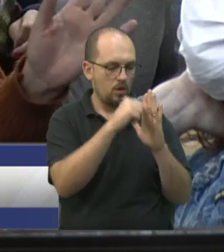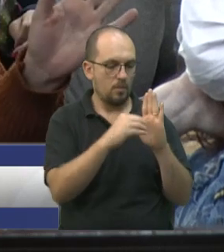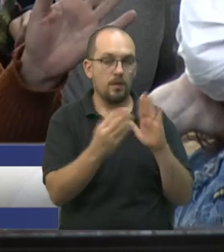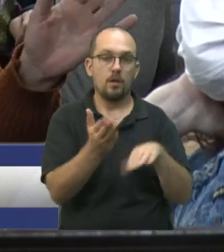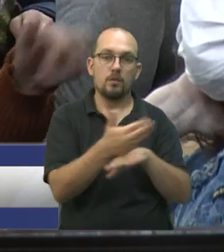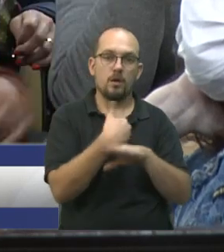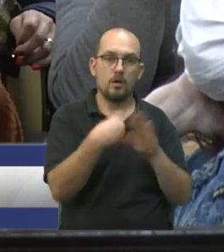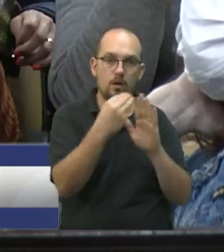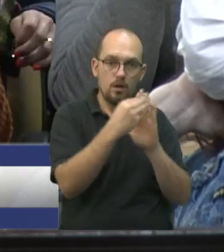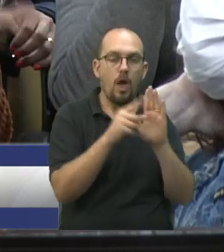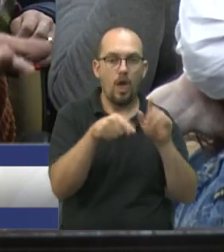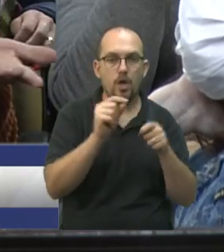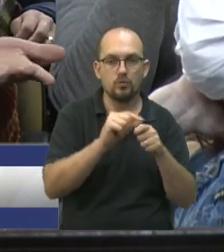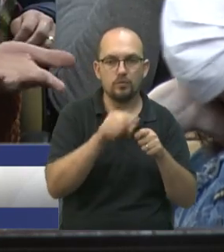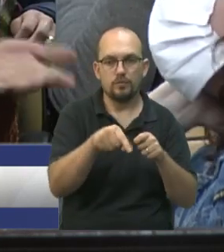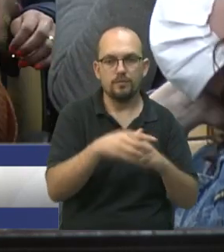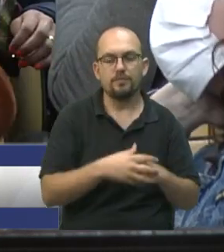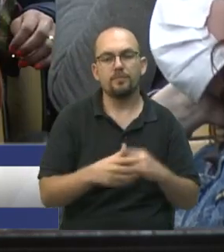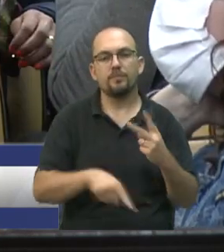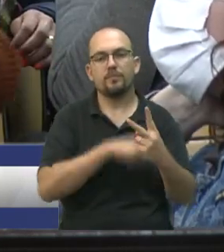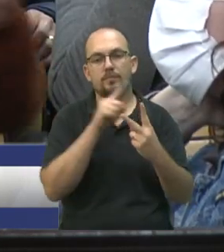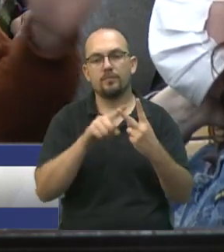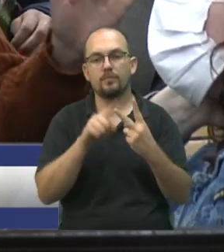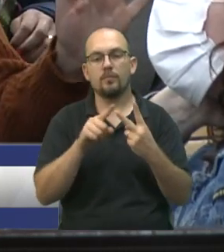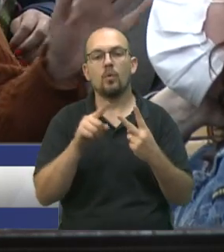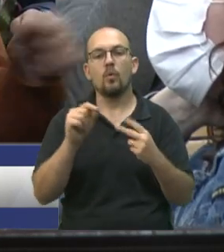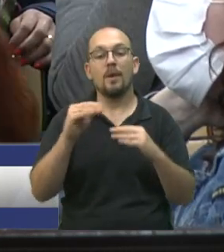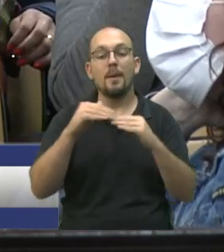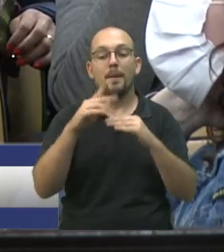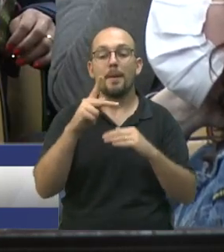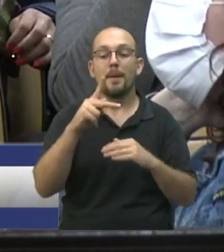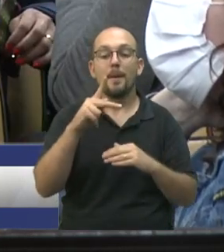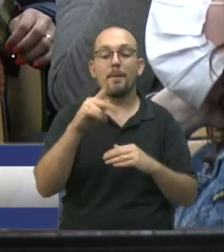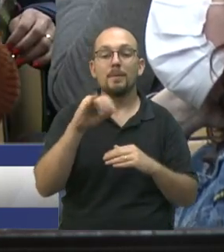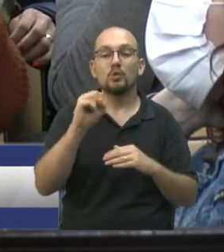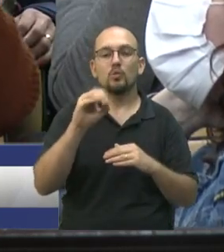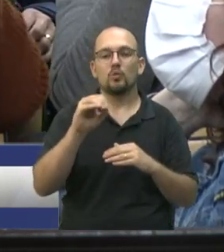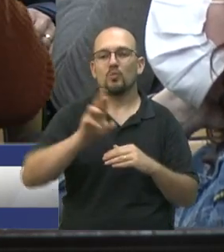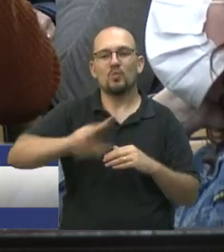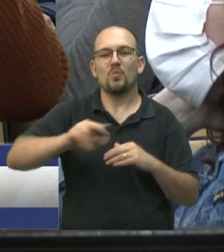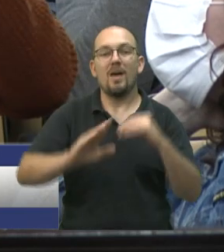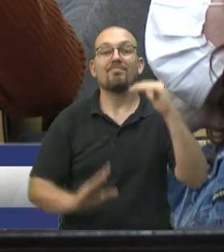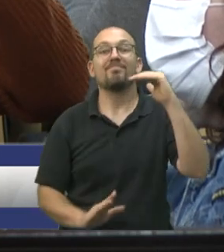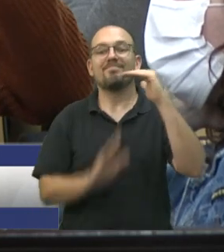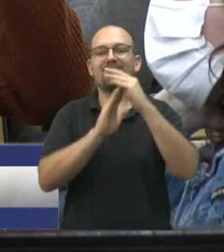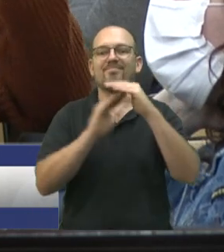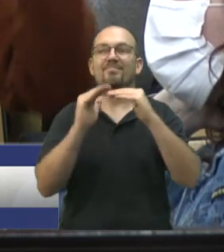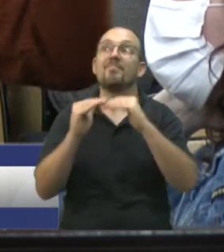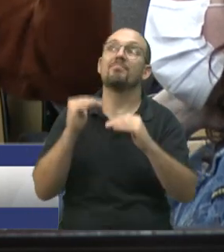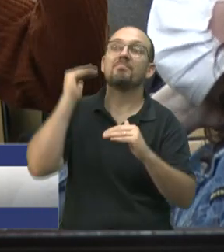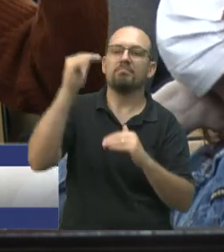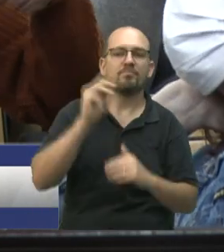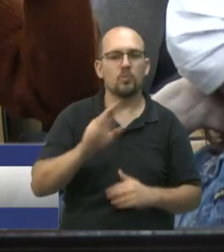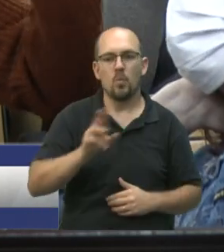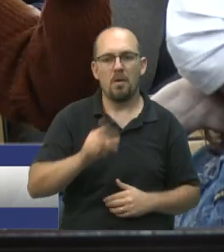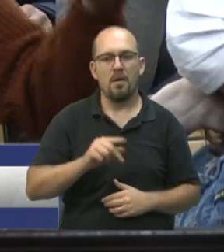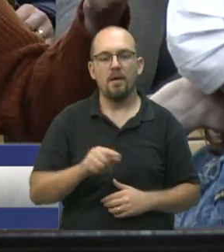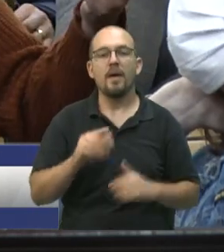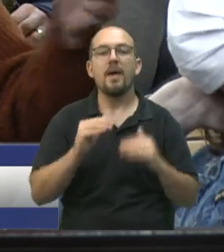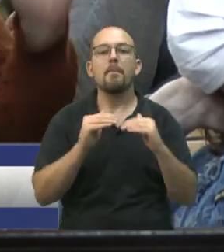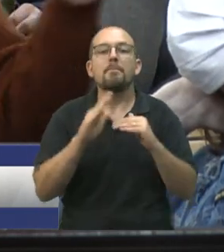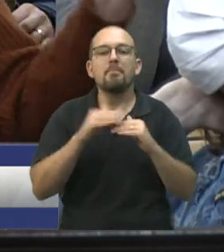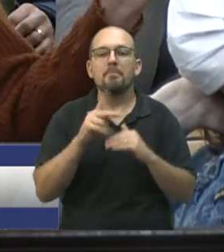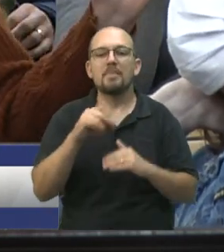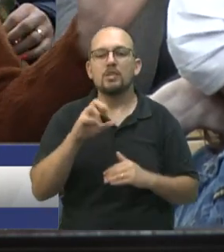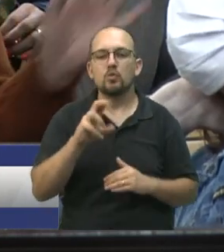é fazer isso. E outra coisa importante é que ele é piso, não é teto. Então, foi falado assim, a gente não vai fazer uma coisa que está fora